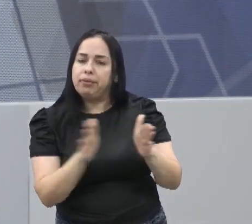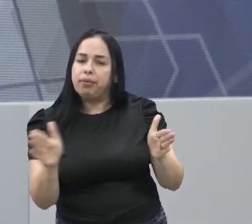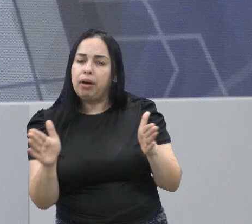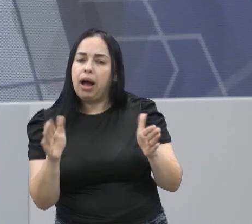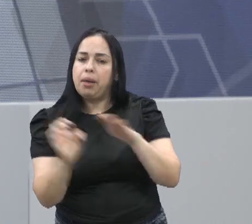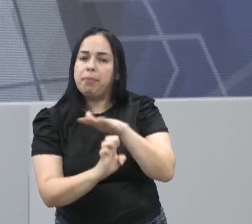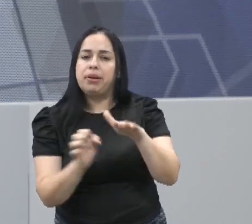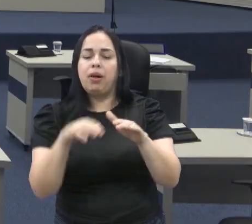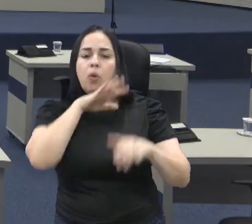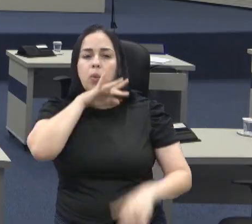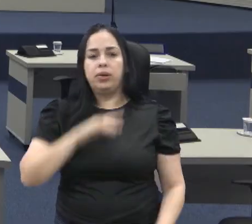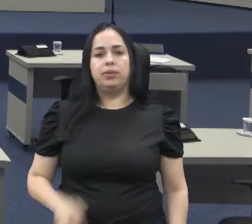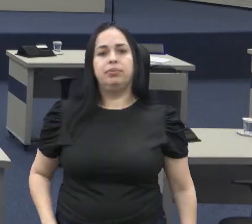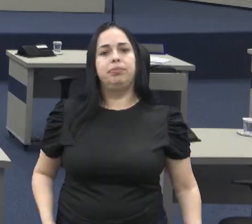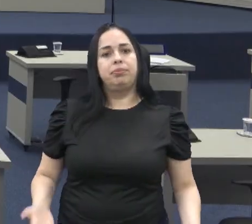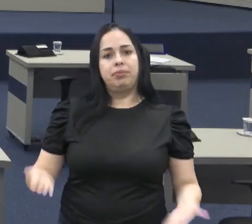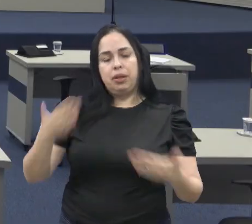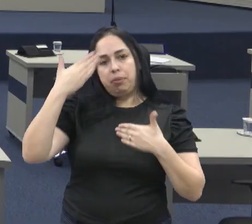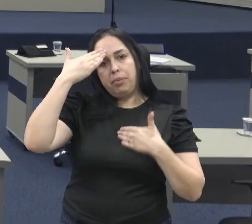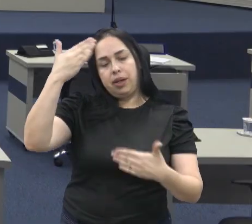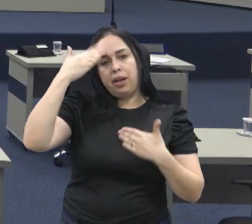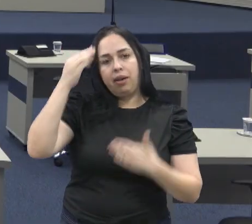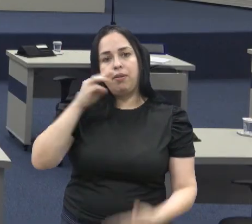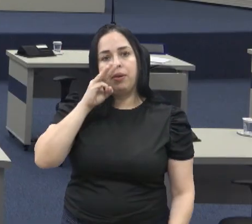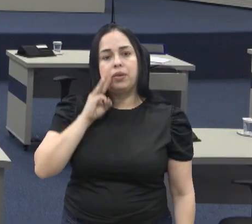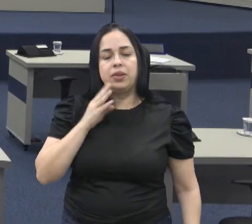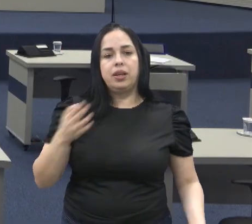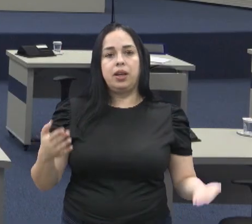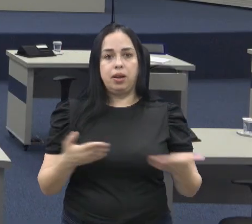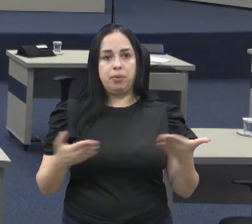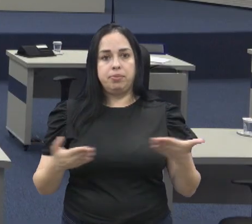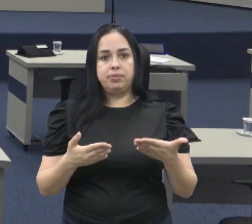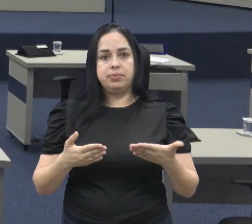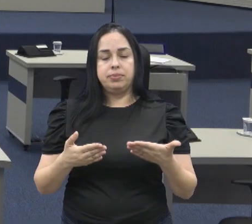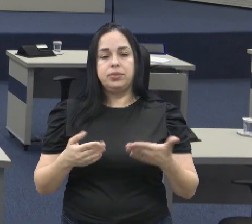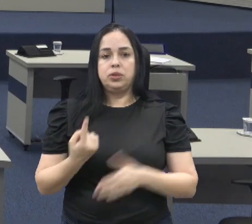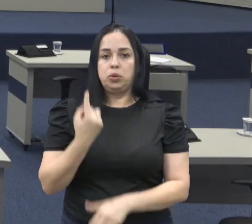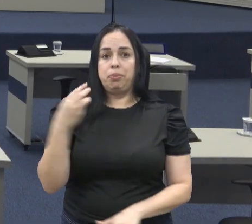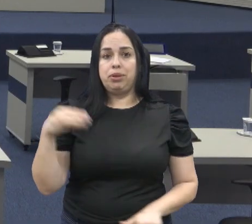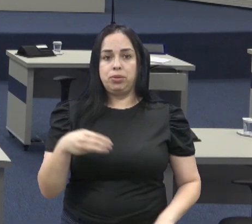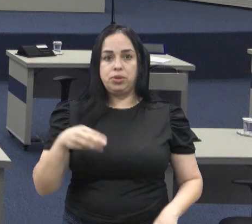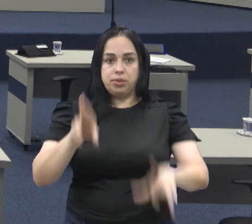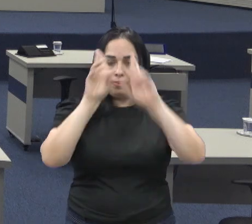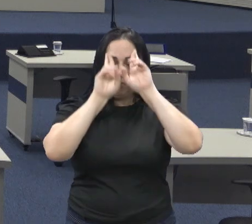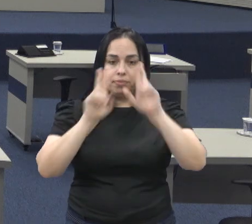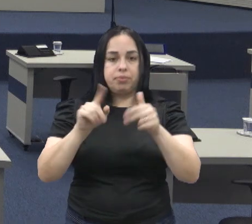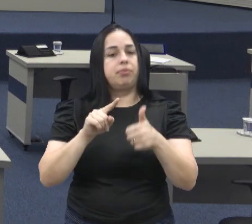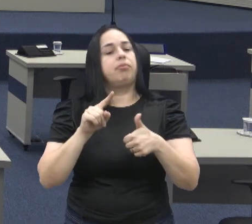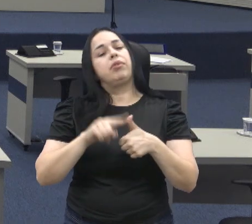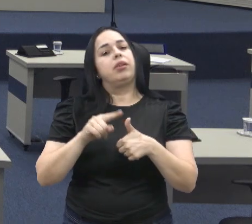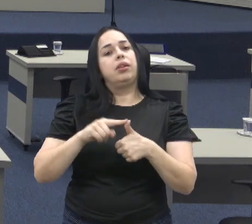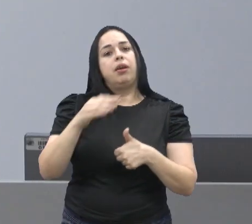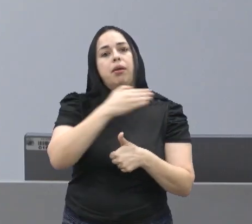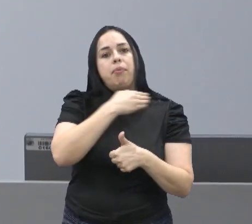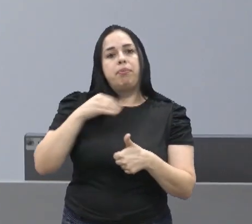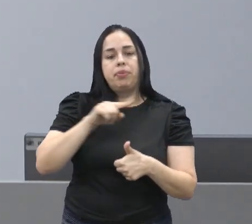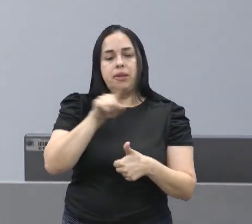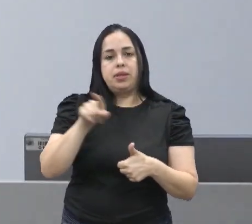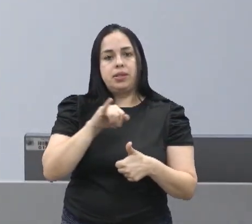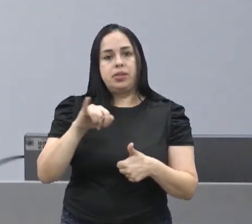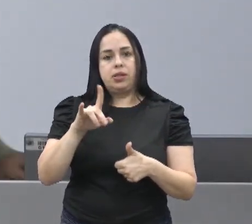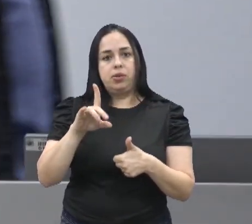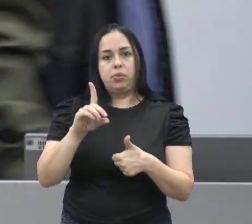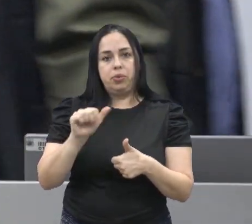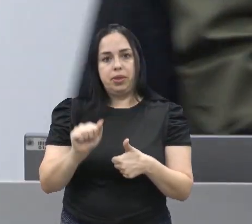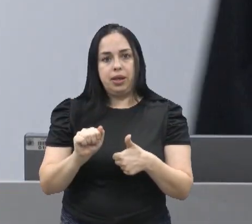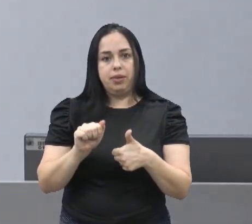presidente. Obrigado, vereador Walter Hayashi. Passaremos agora a 1 minuto de silêncio pelo passamento de Zilda Rabelo de Moura,